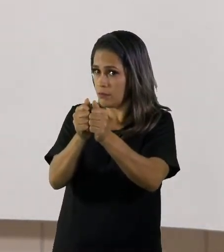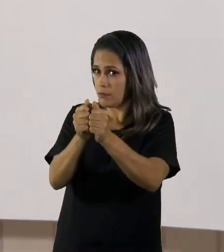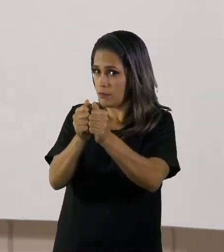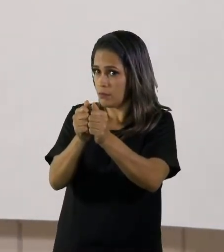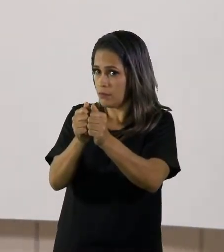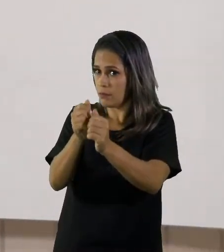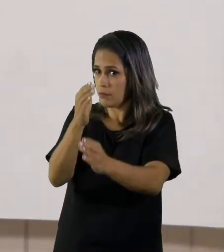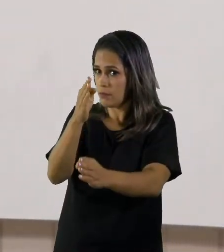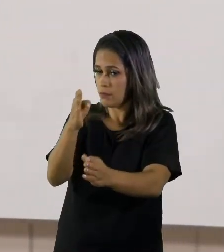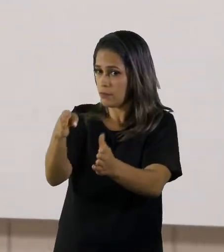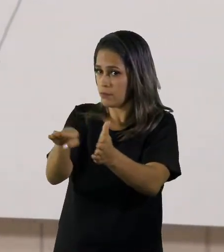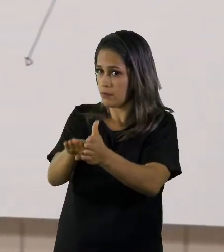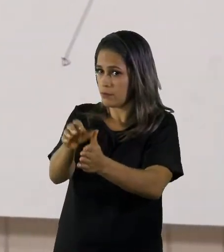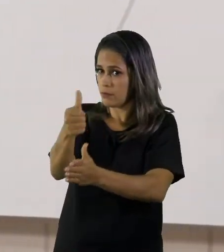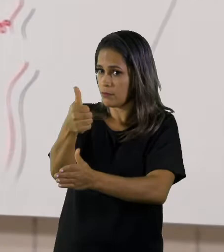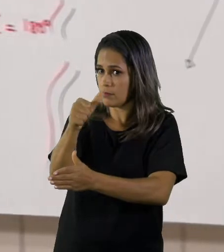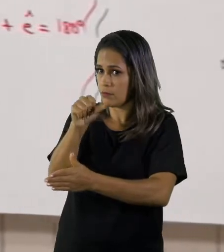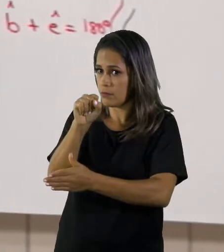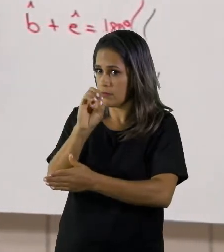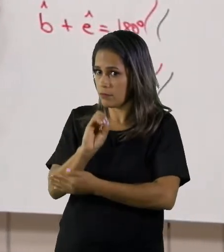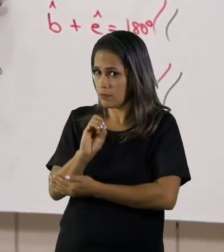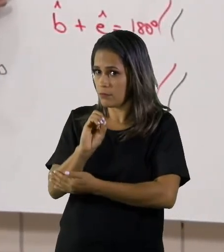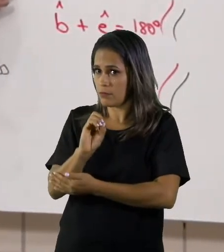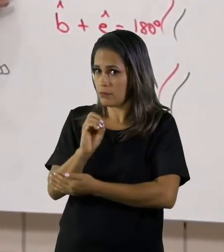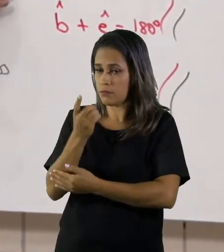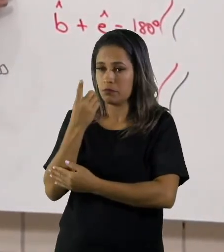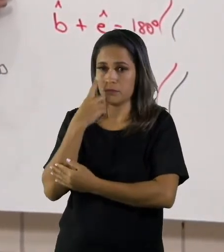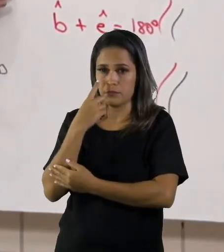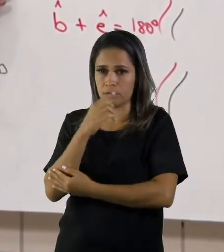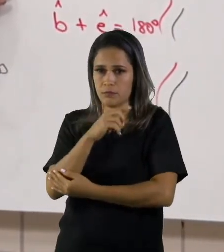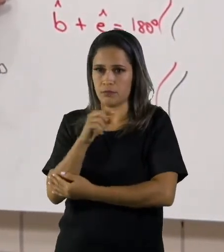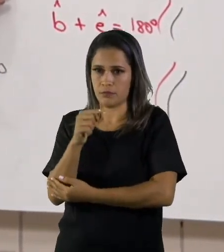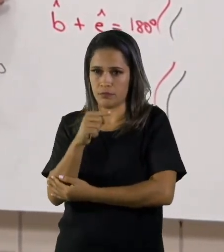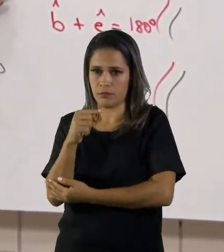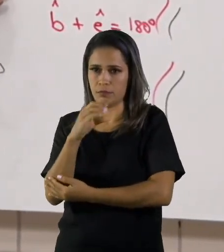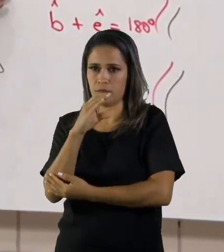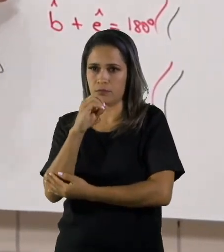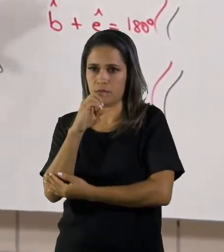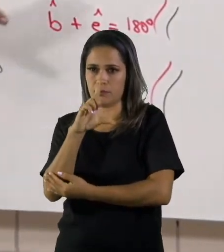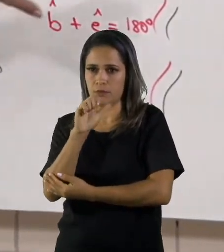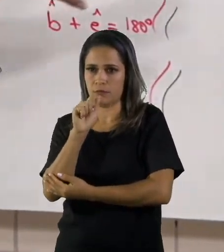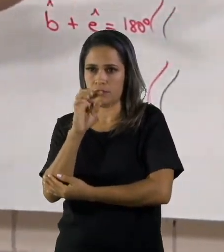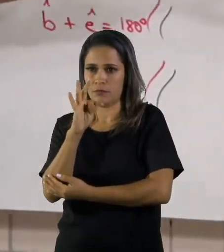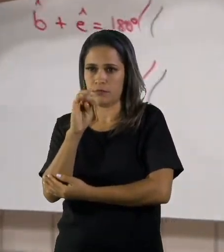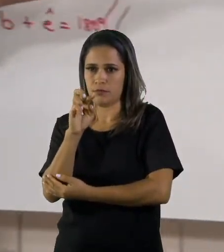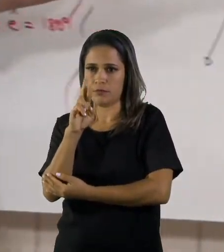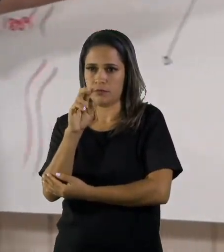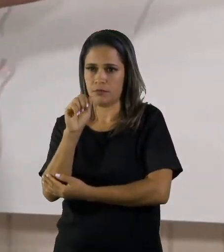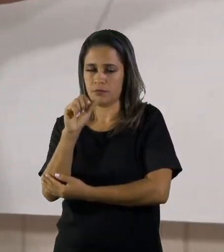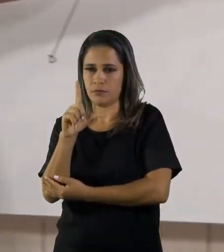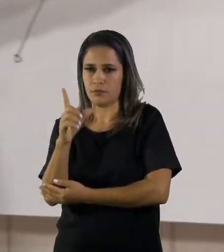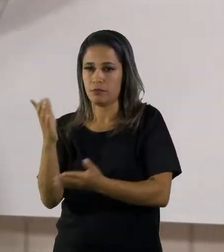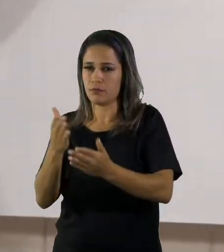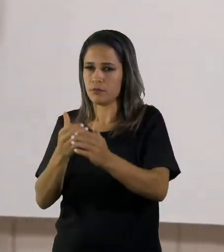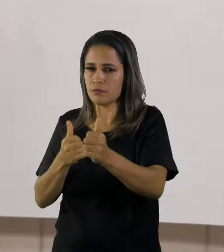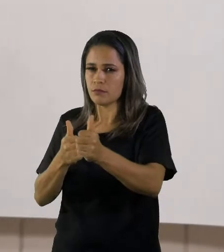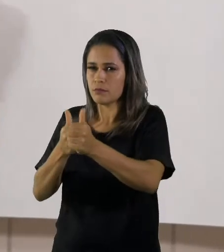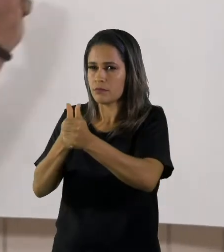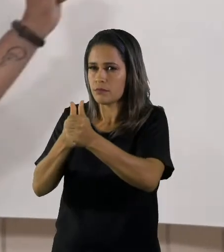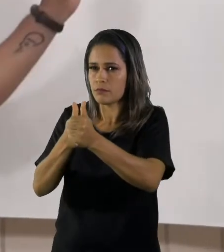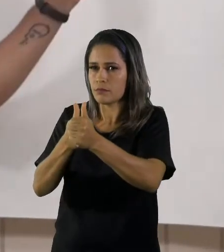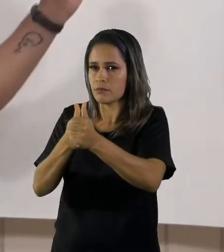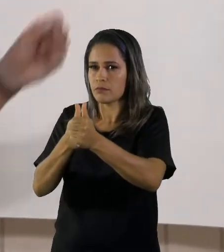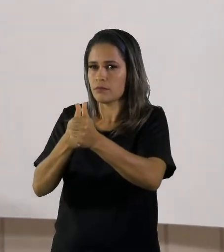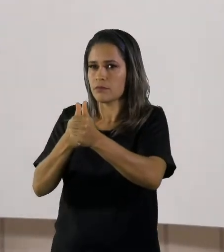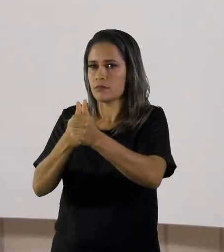180. Aqui, quando eu falei de colateral, nós lembramos desse conceito. Eu vou anotá-lo mais perto, acho que pode